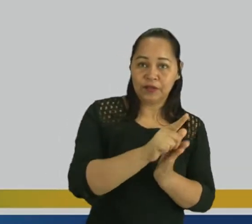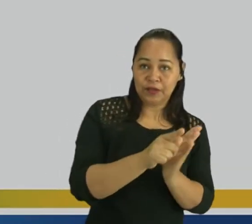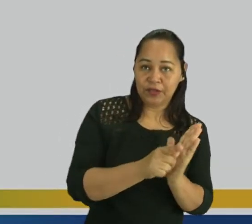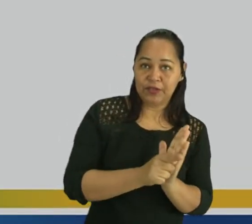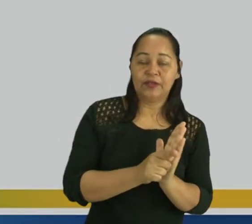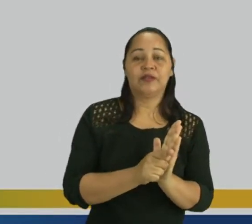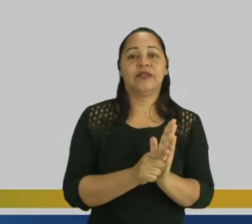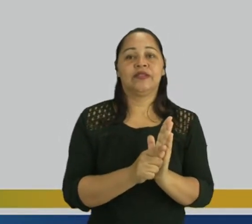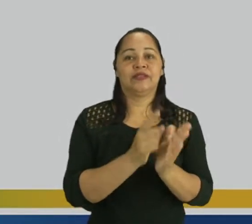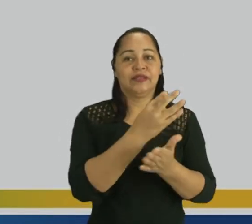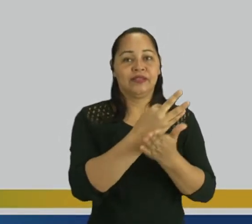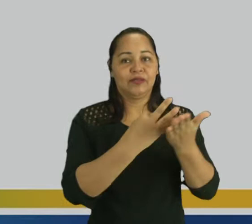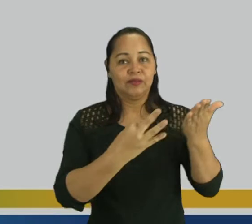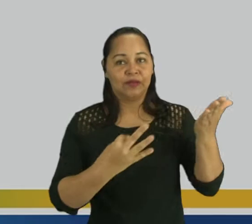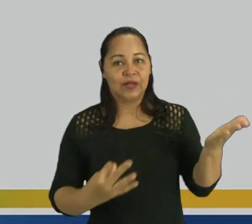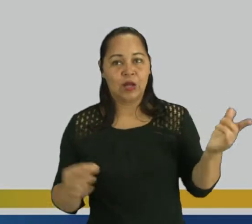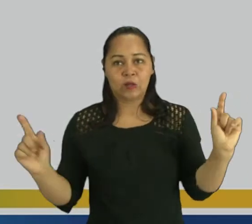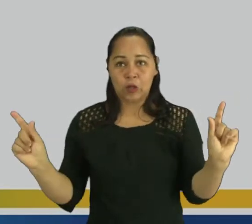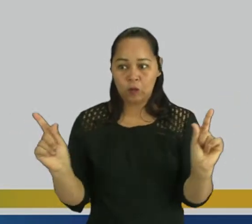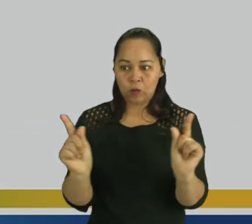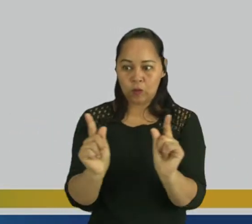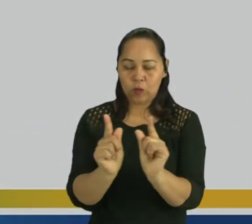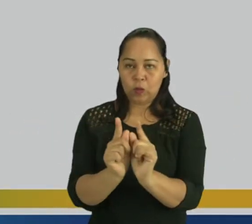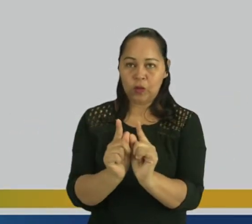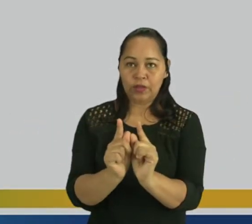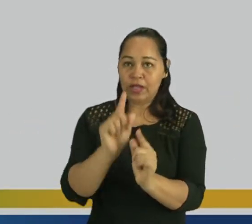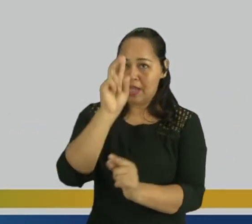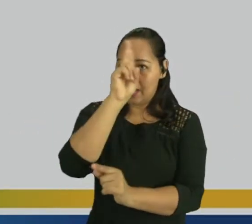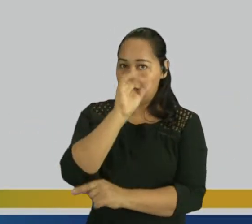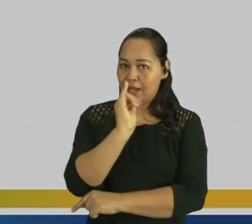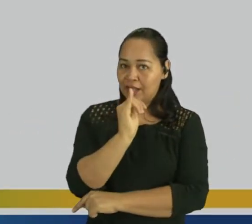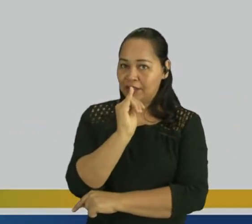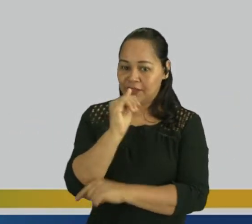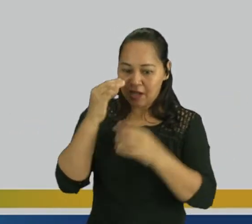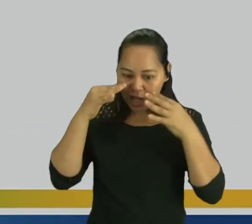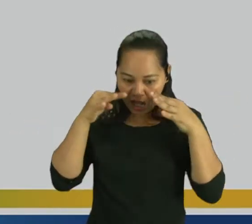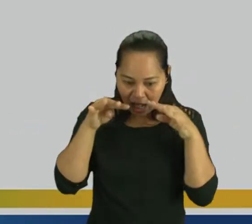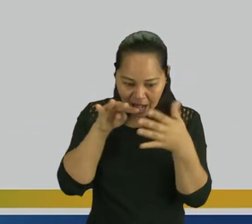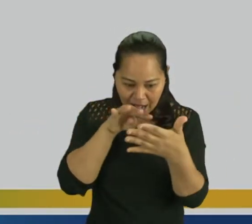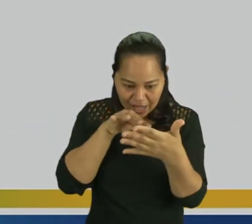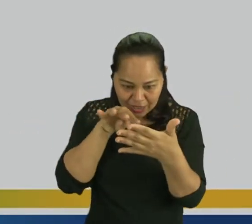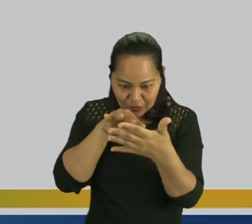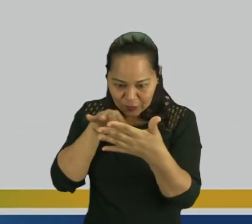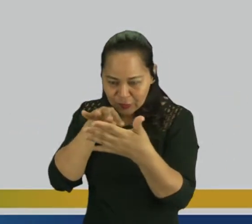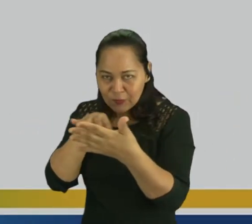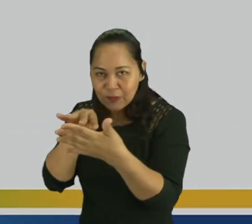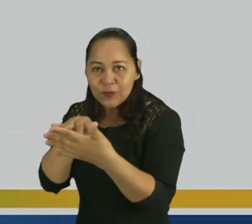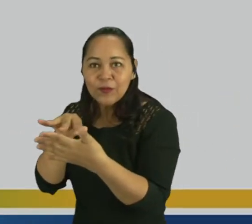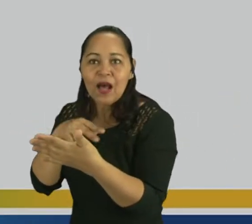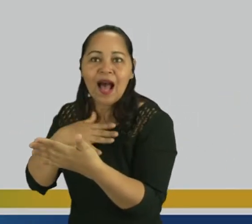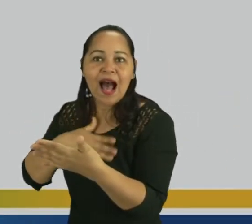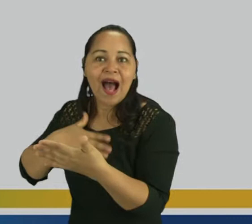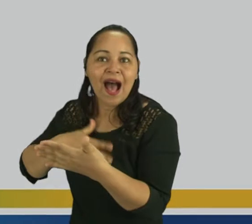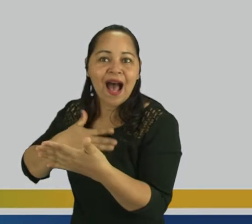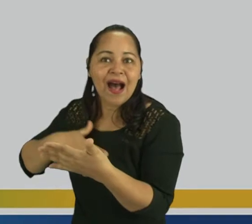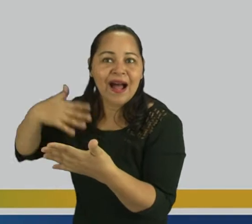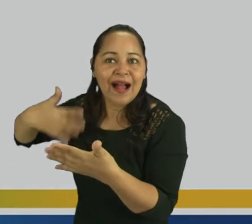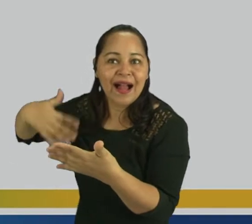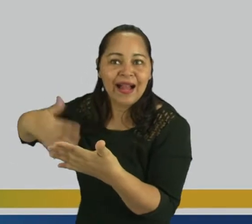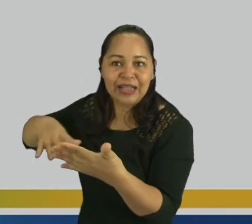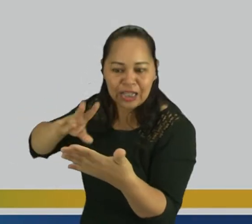com histórias curtas que proporcionam uma leitura muito atraente. O que seria atraente? Algo que